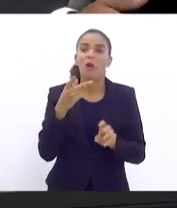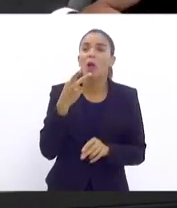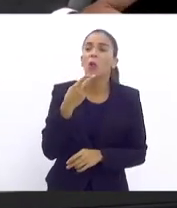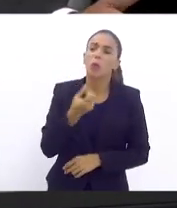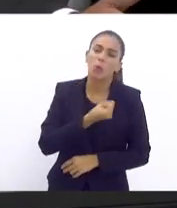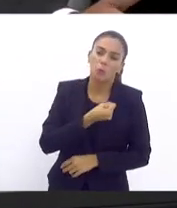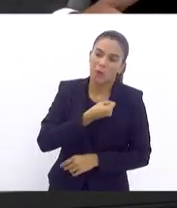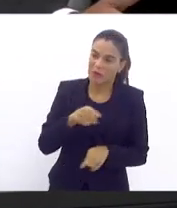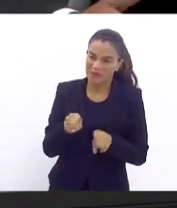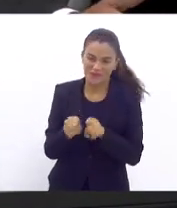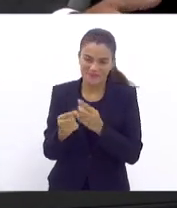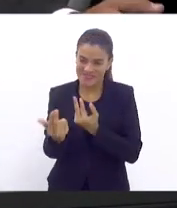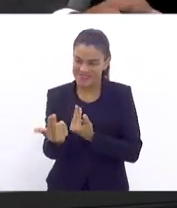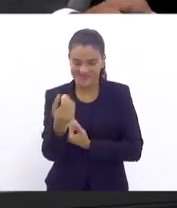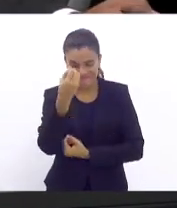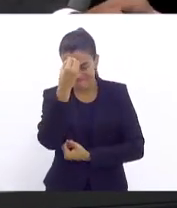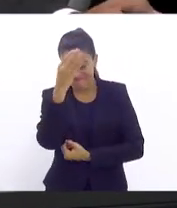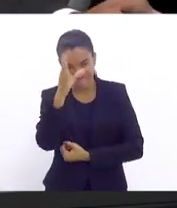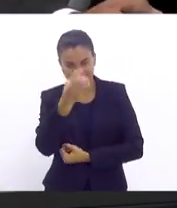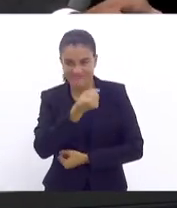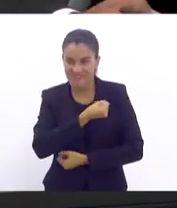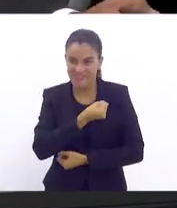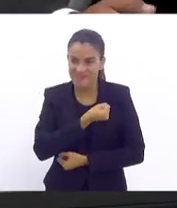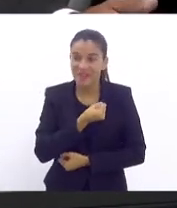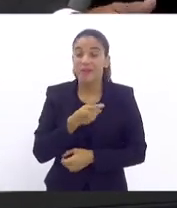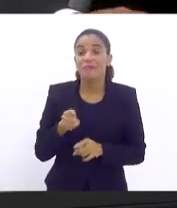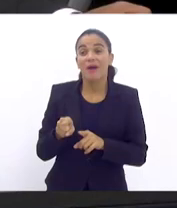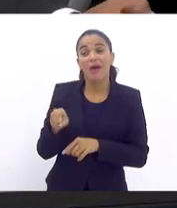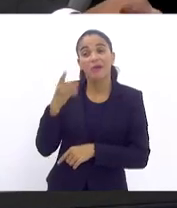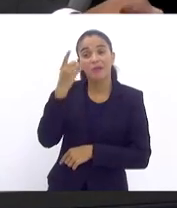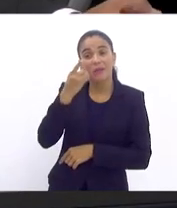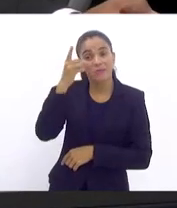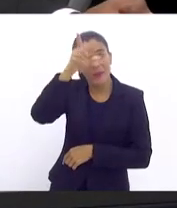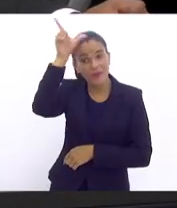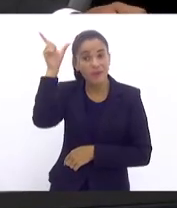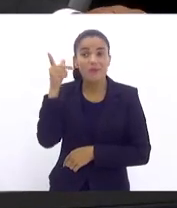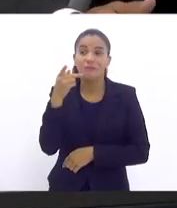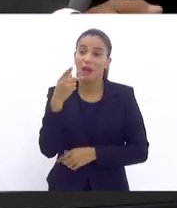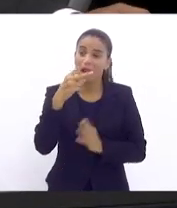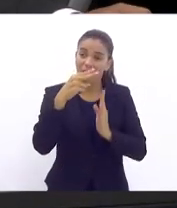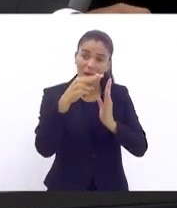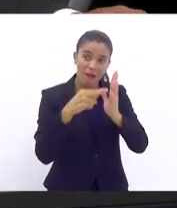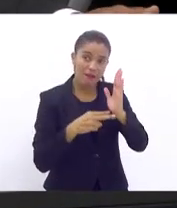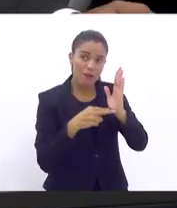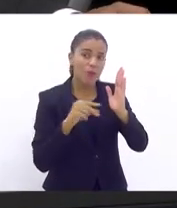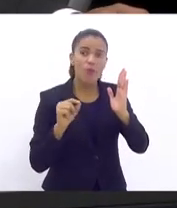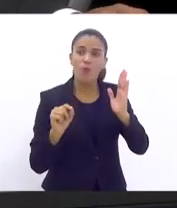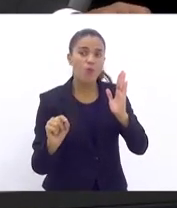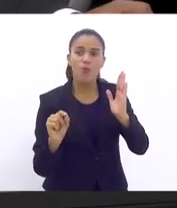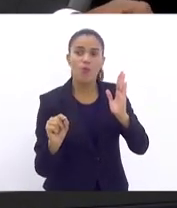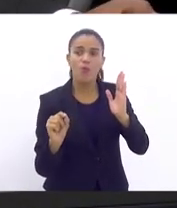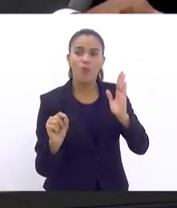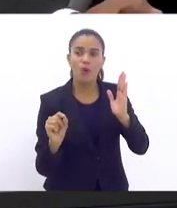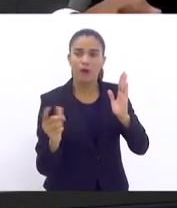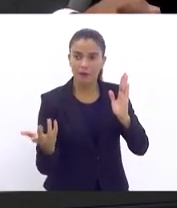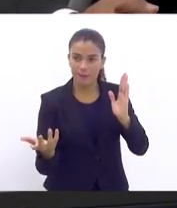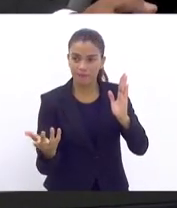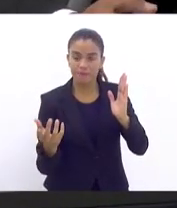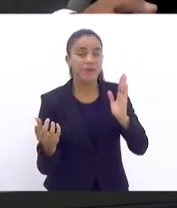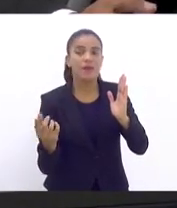era o número que eu também não me lembro qual era o número dele aonde o Deputado Luiz Paulo leu que Qual é que era o